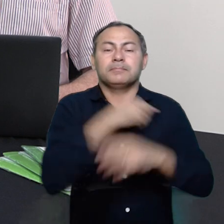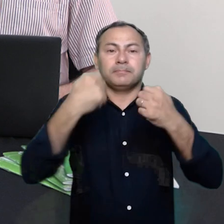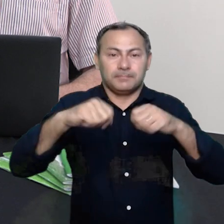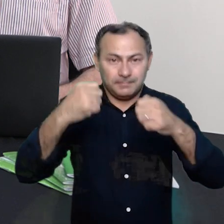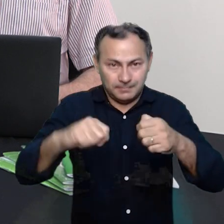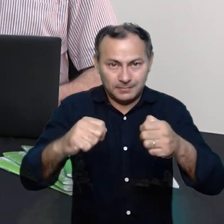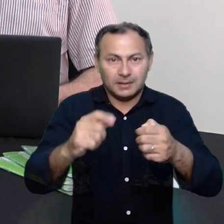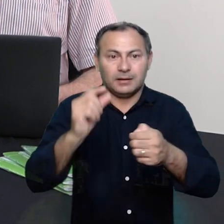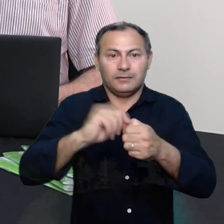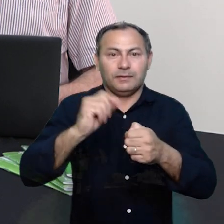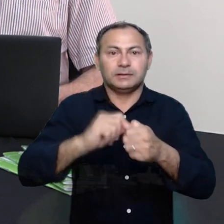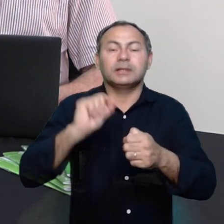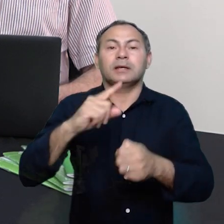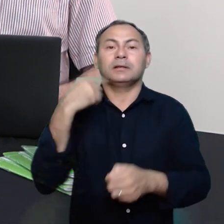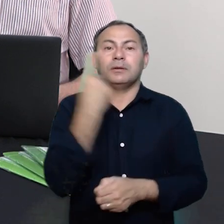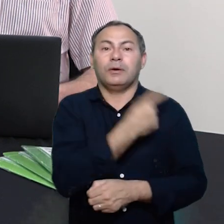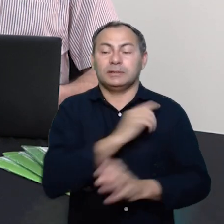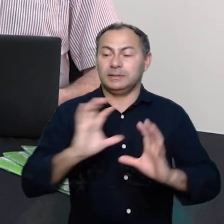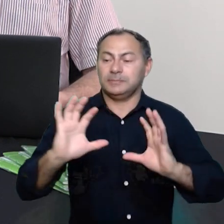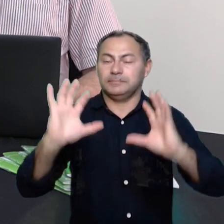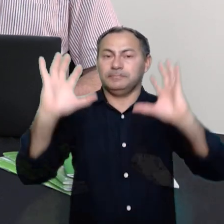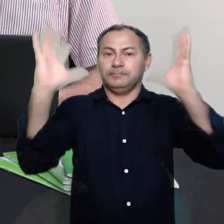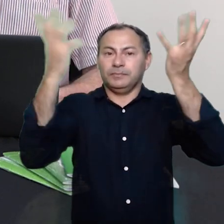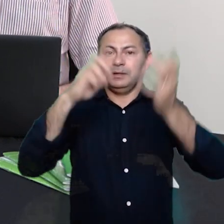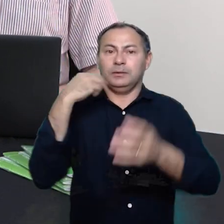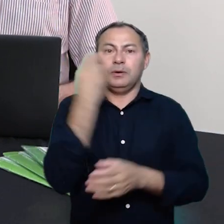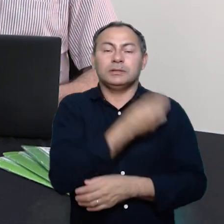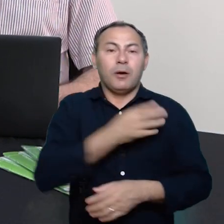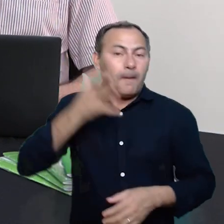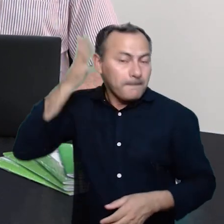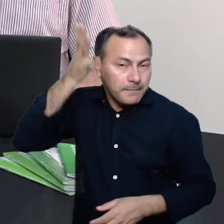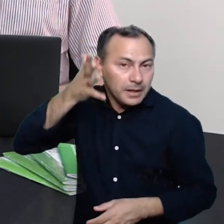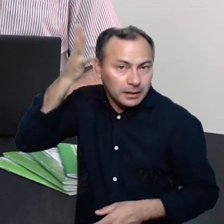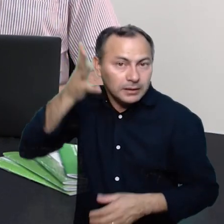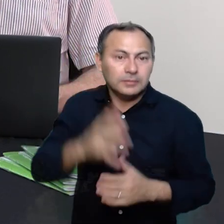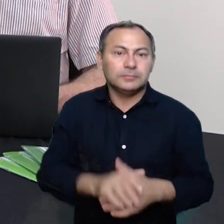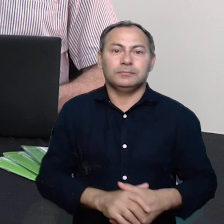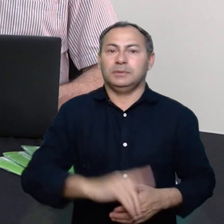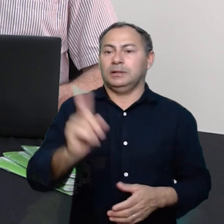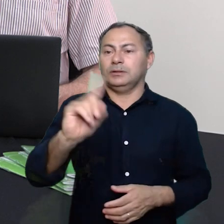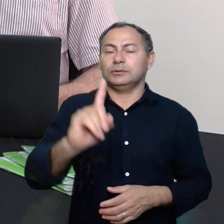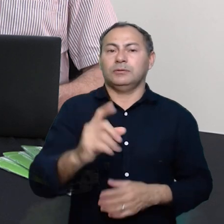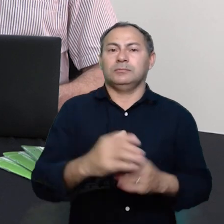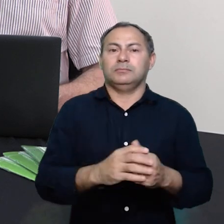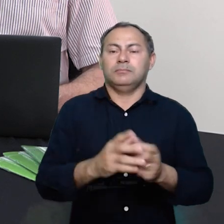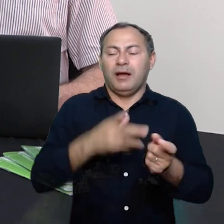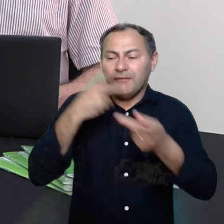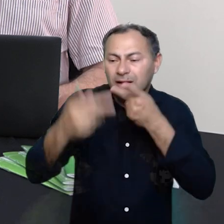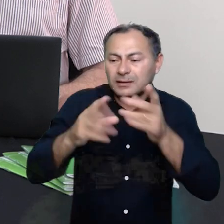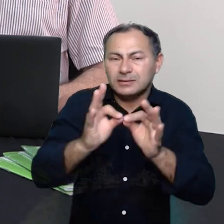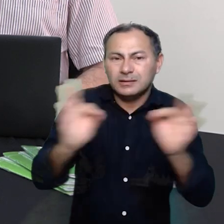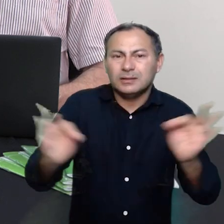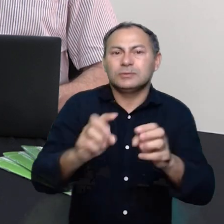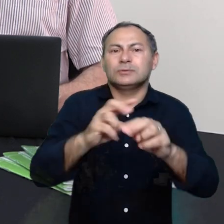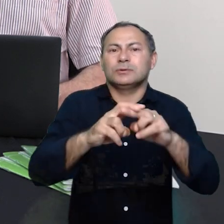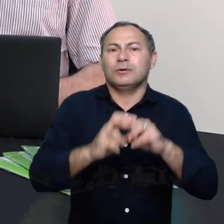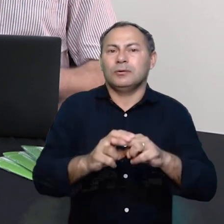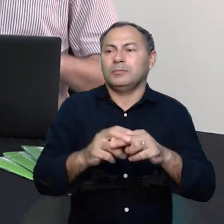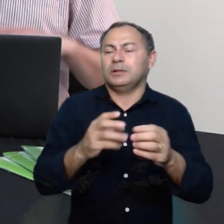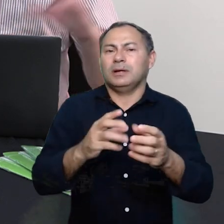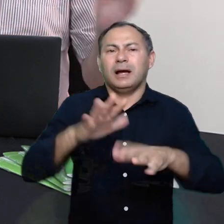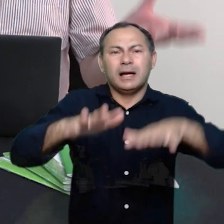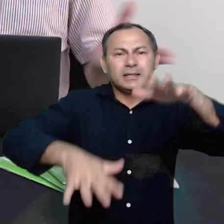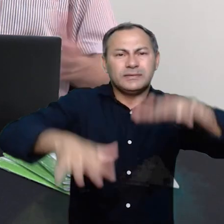devemos fazer com que nossas celebrações, nossas homilias, não sejam palavreados sobre